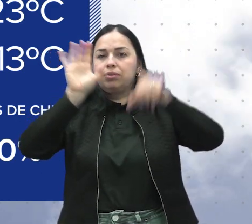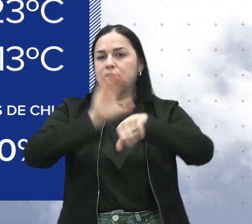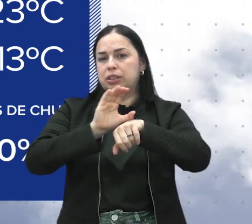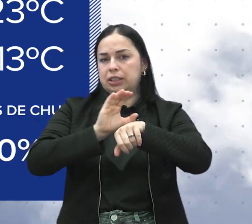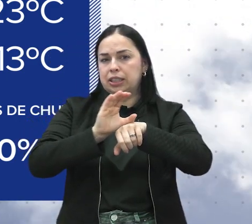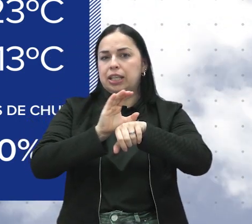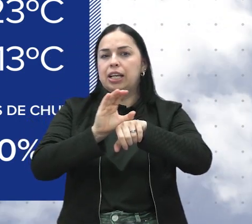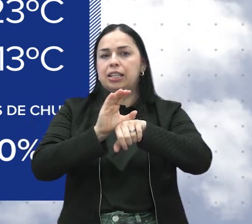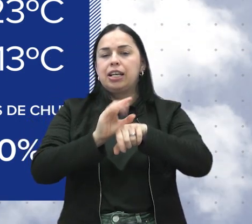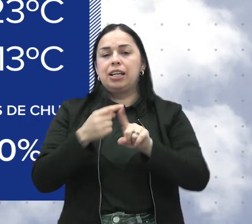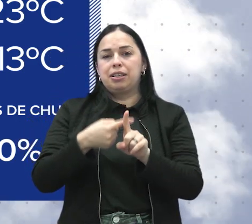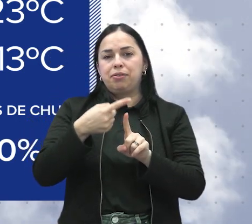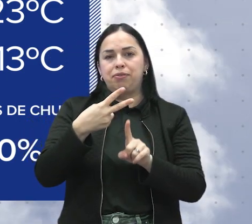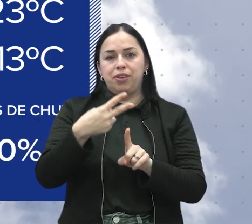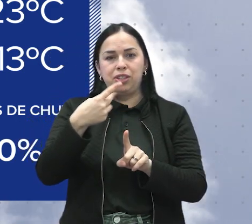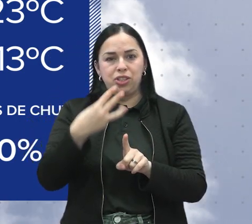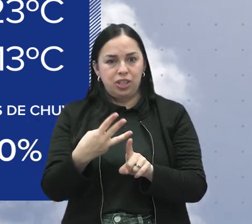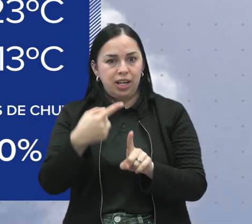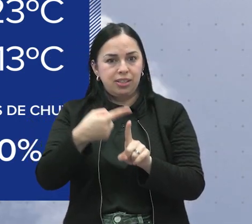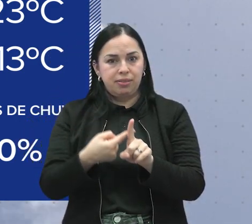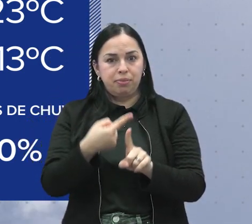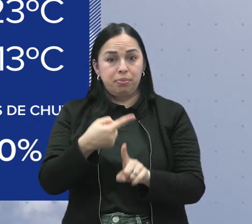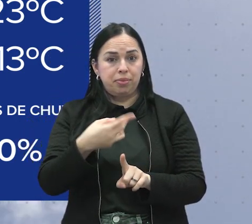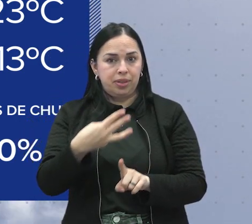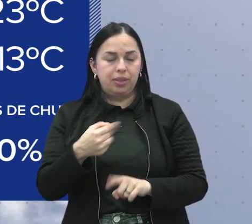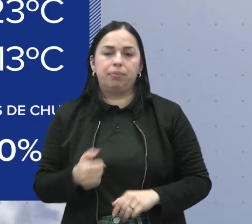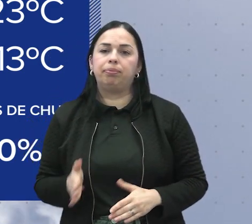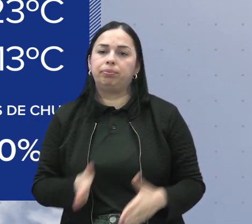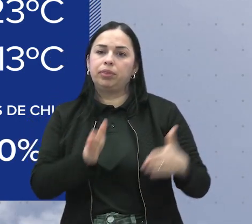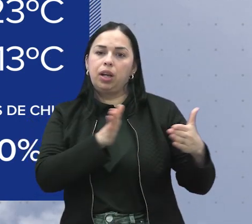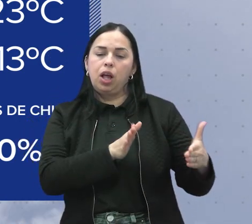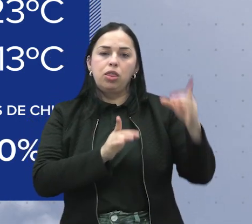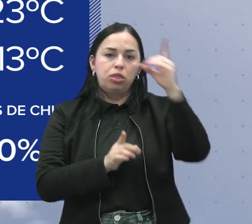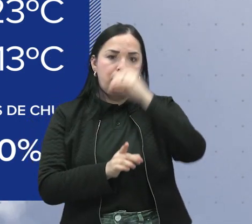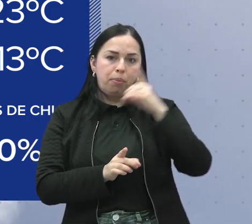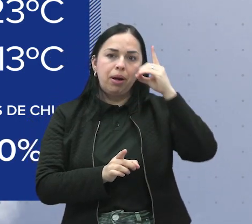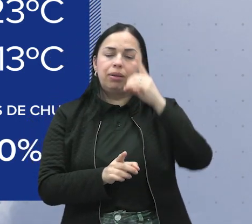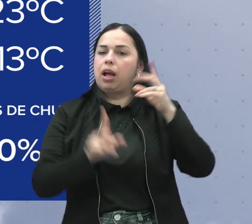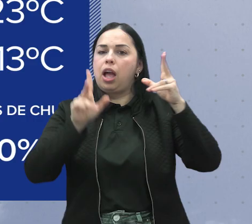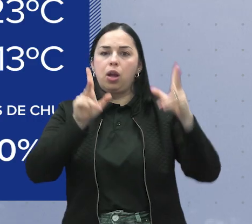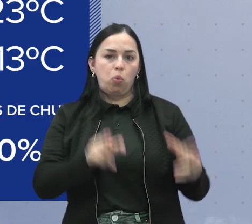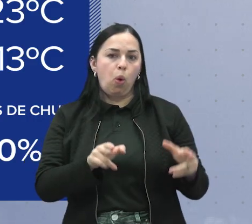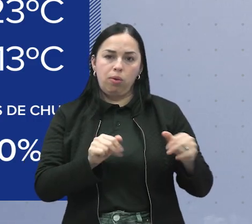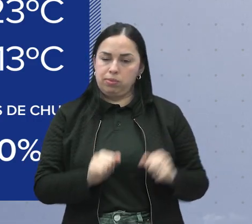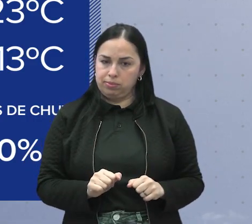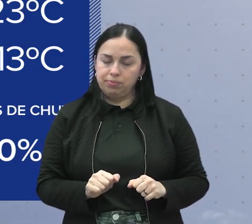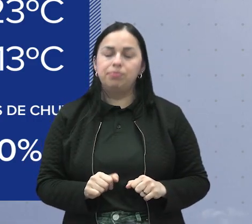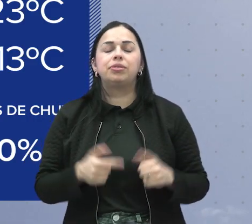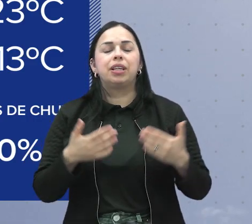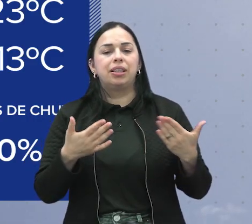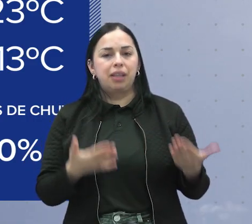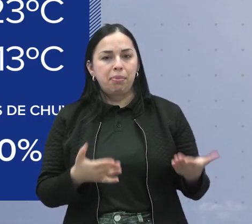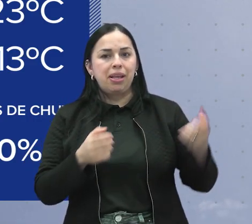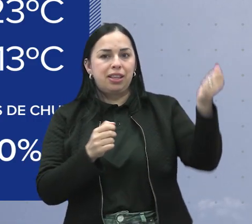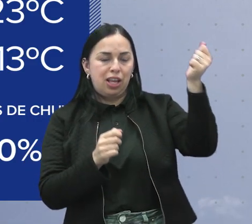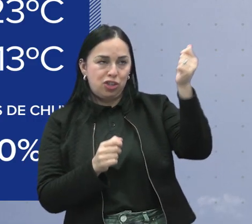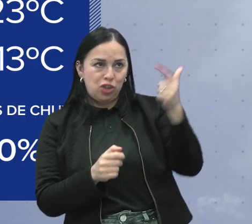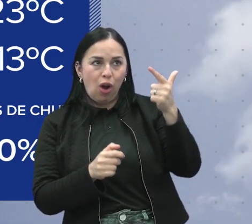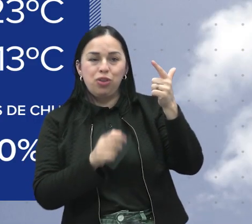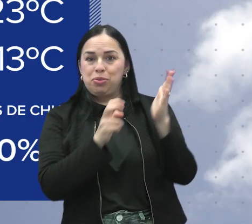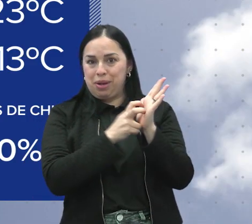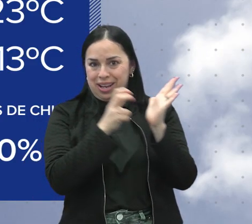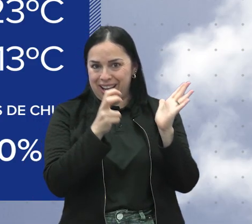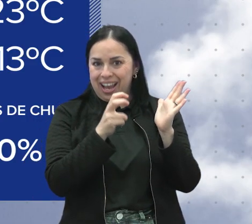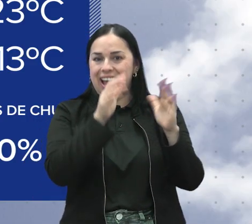A máxima será de 23 graus, com mínima de 13. No domingo, o tempo segue parecido com o dia anterior. A previsão é de sol